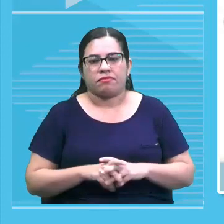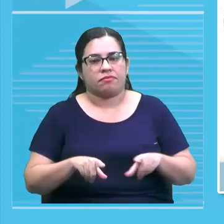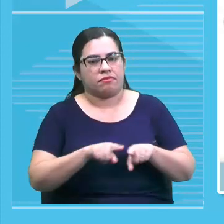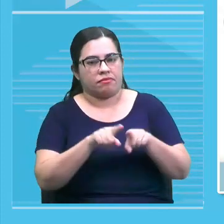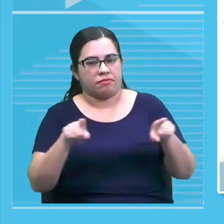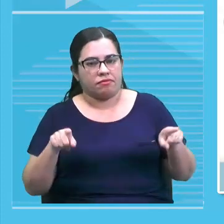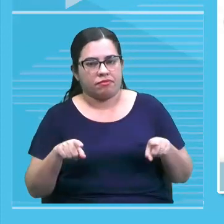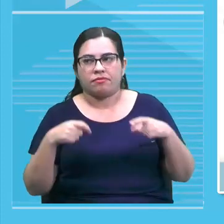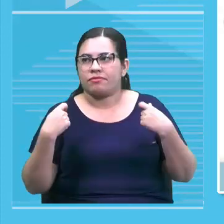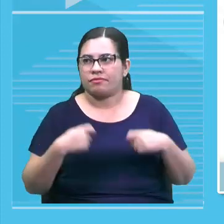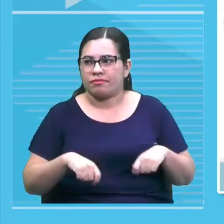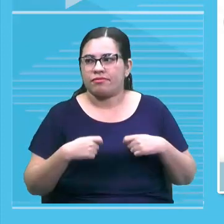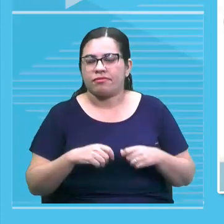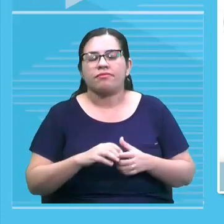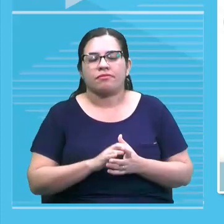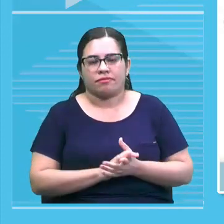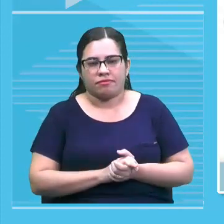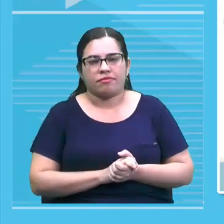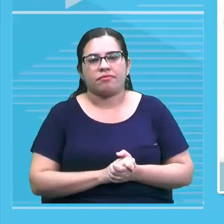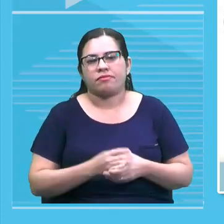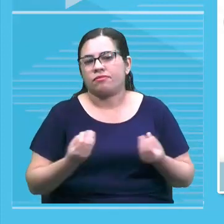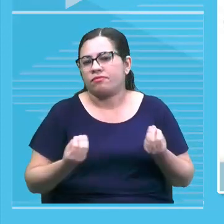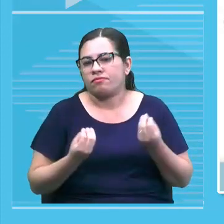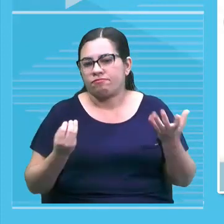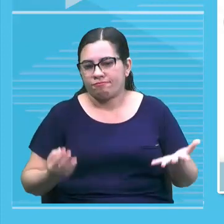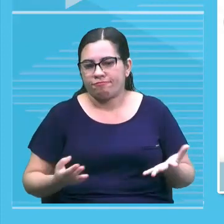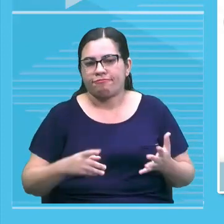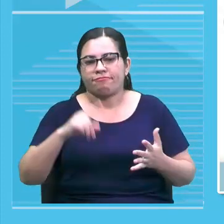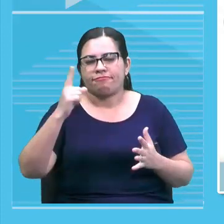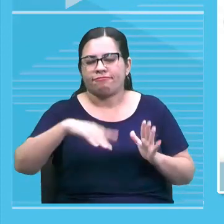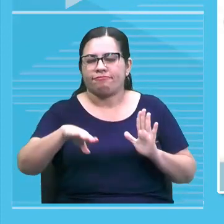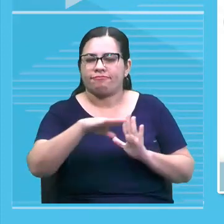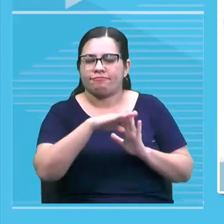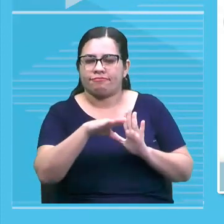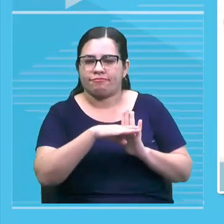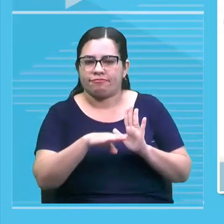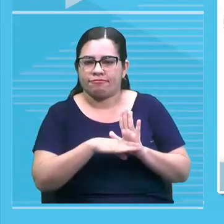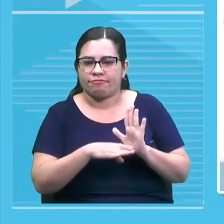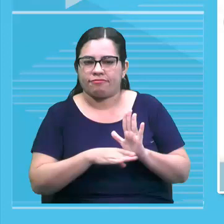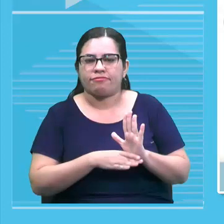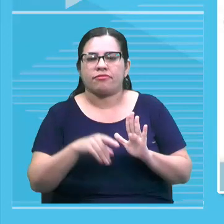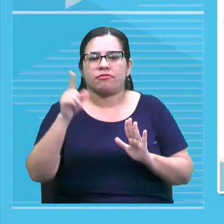vocês uma lista de ondas eletromagnéticas